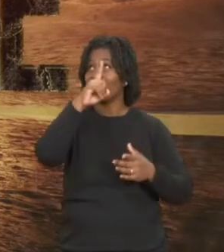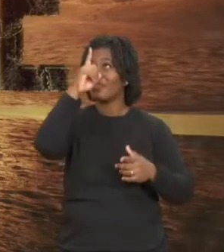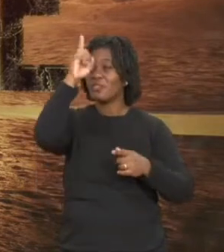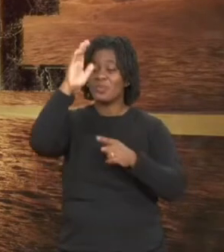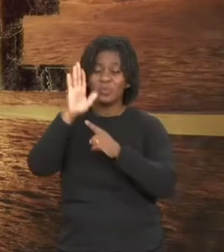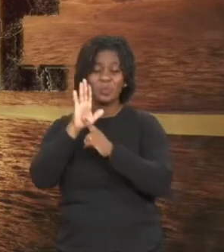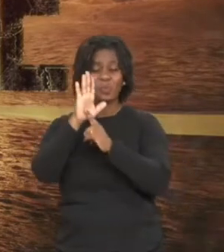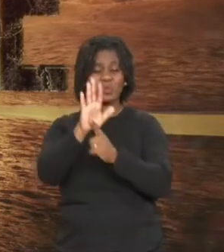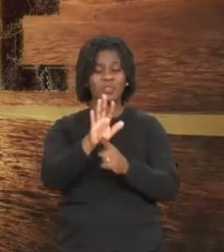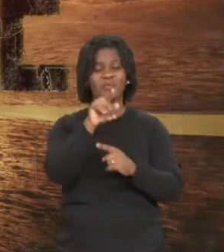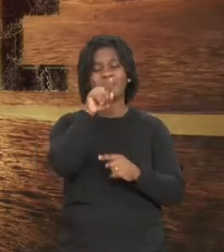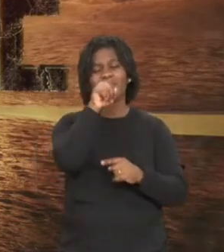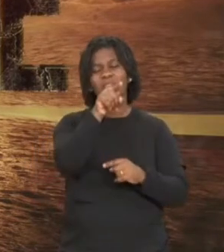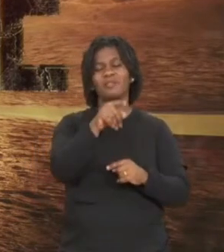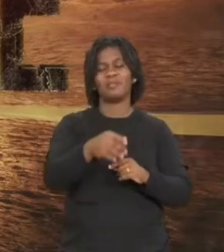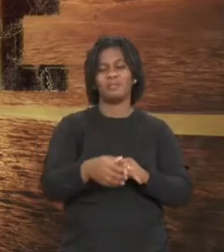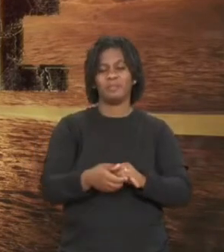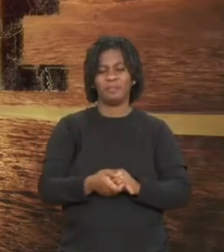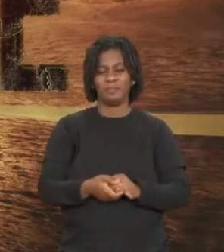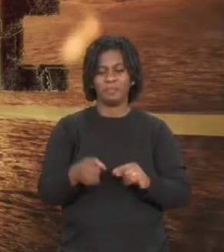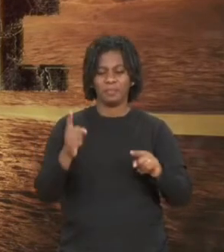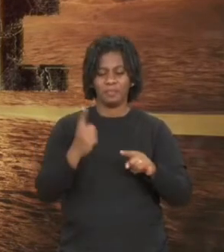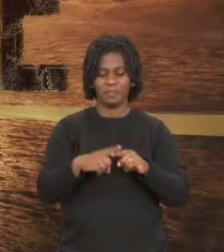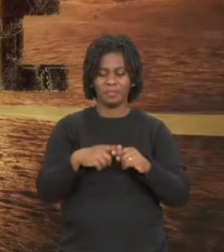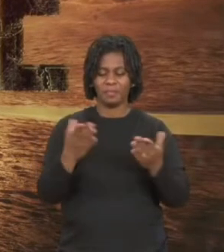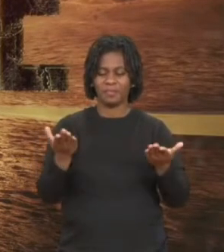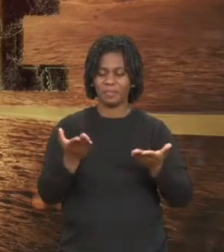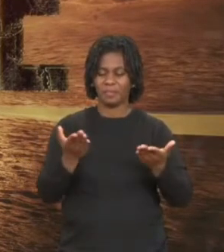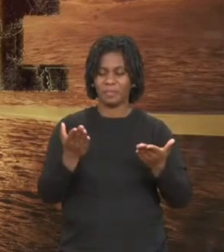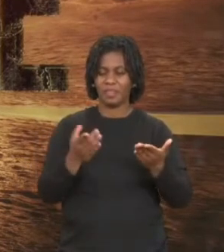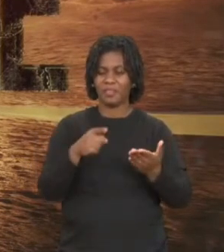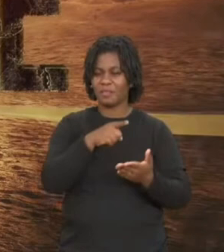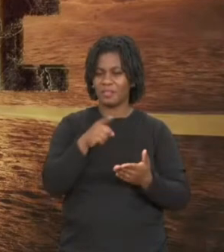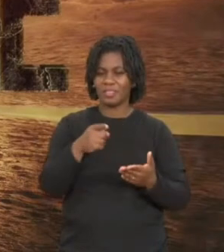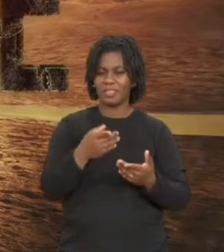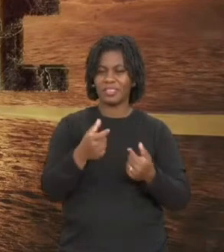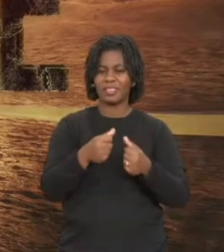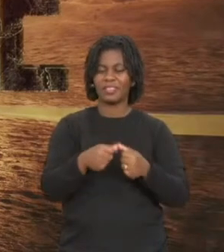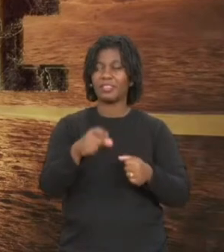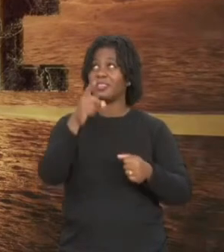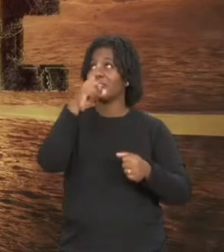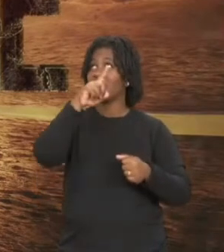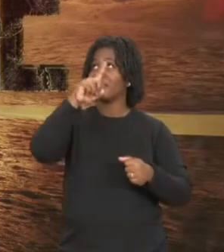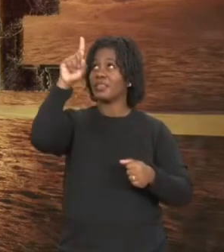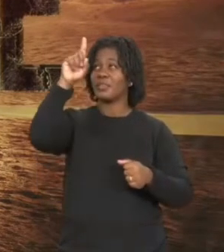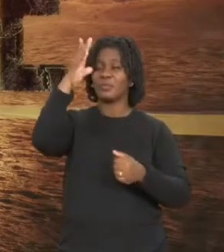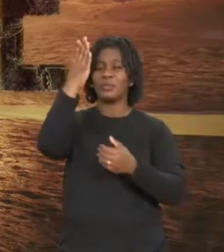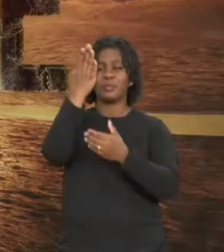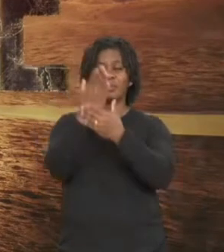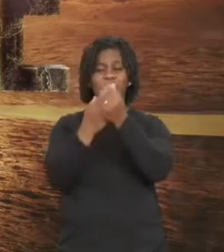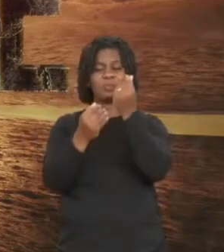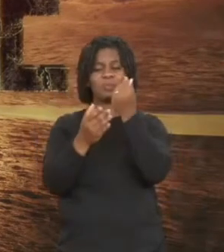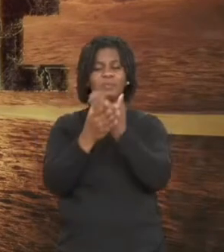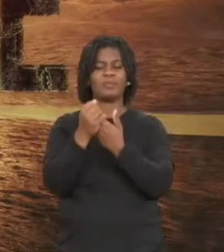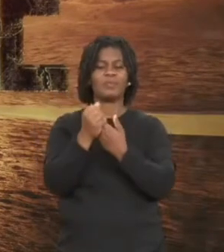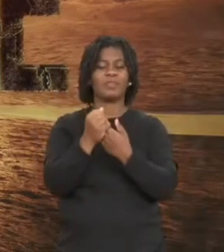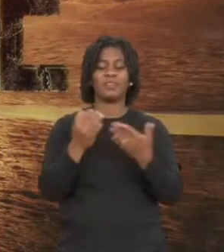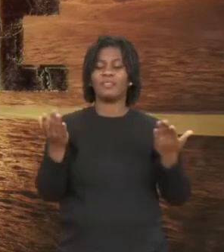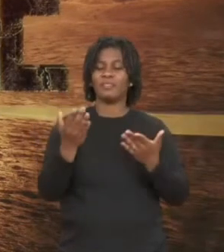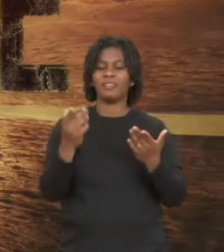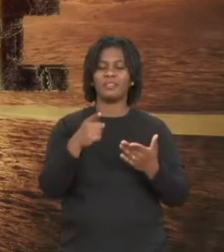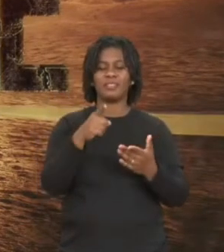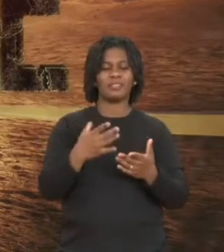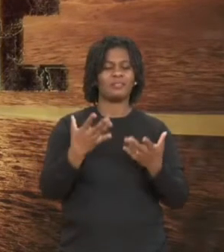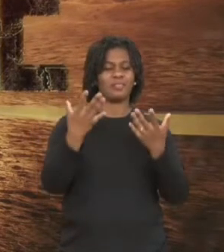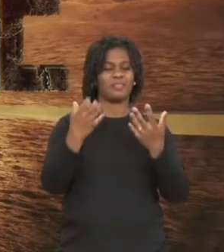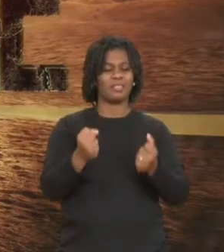você. Porque agora você está nas mãos dele. Agora você